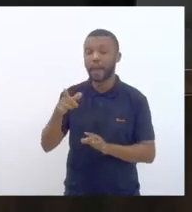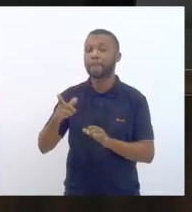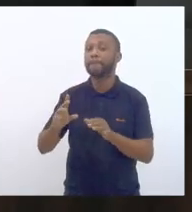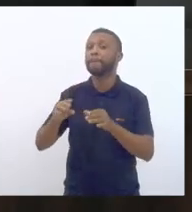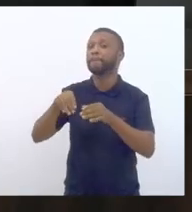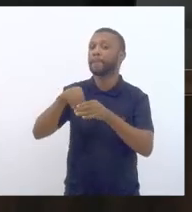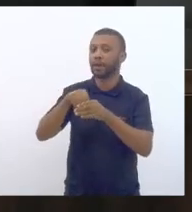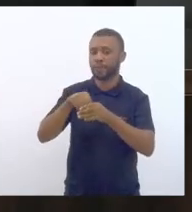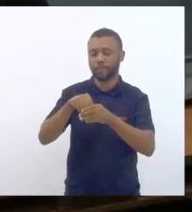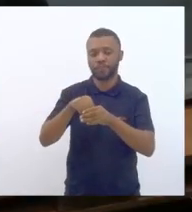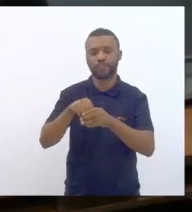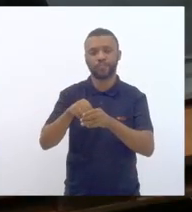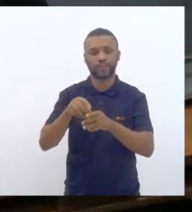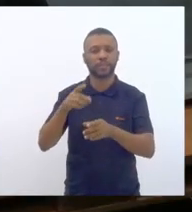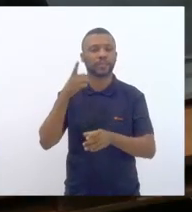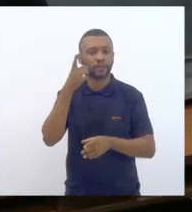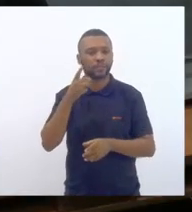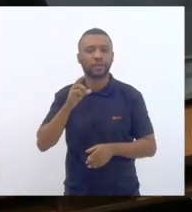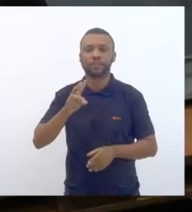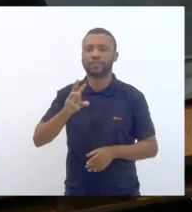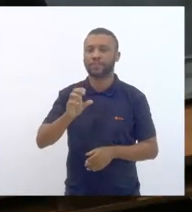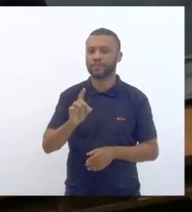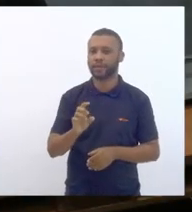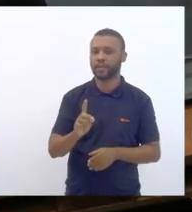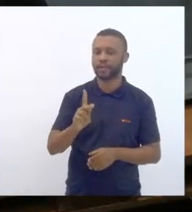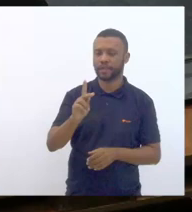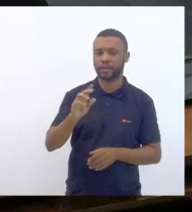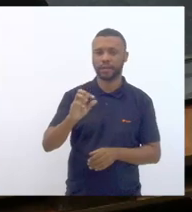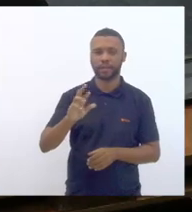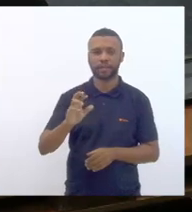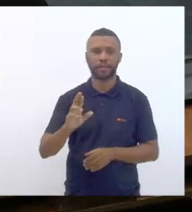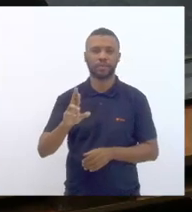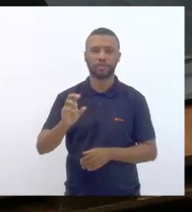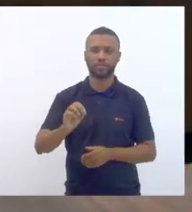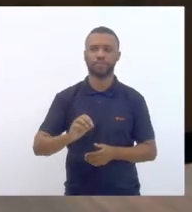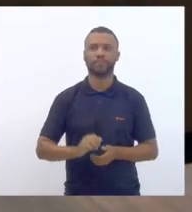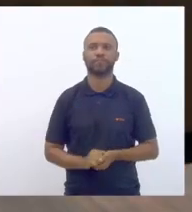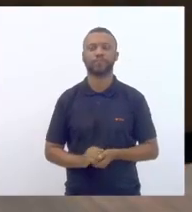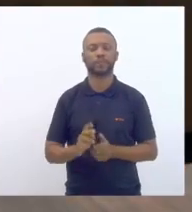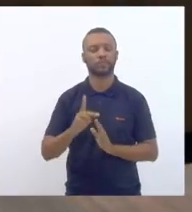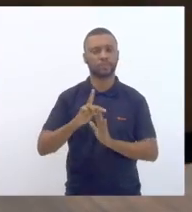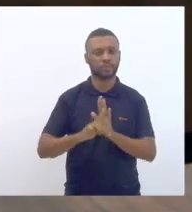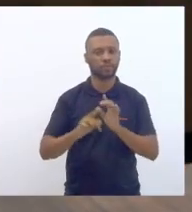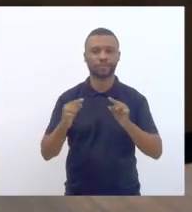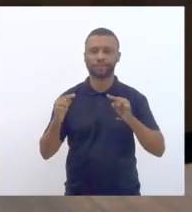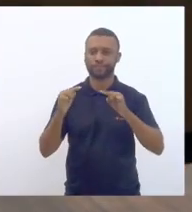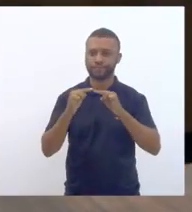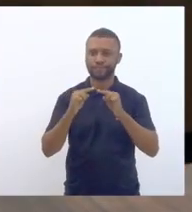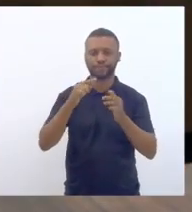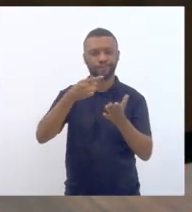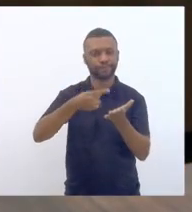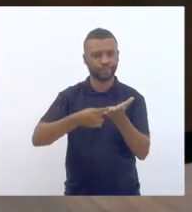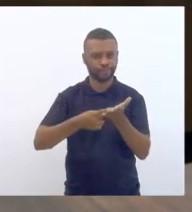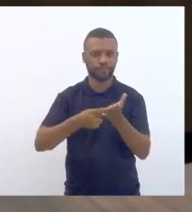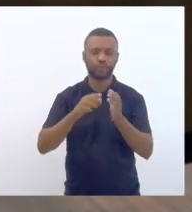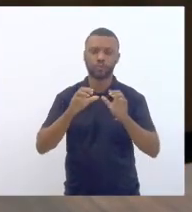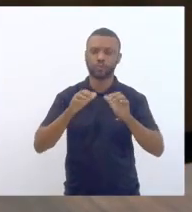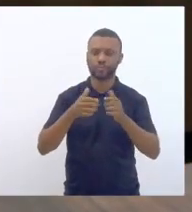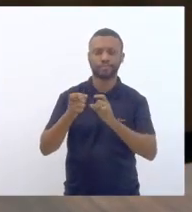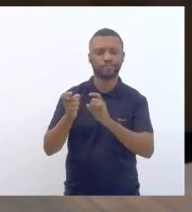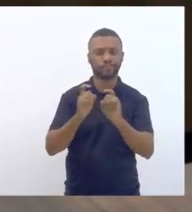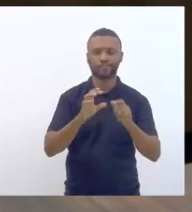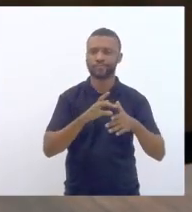Deputado Valdeir Carneiro. Senhor presidente, esse projeto é decorrência do acordo no Colégio de Líderes em relação à carreira do